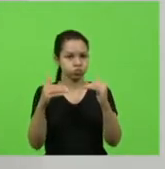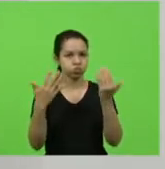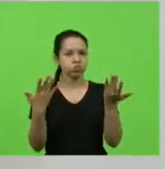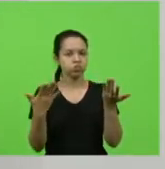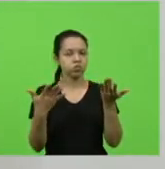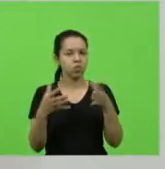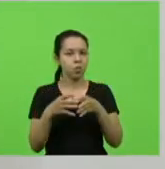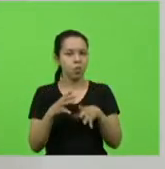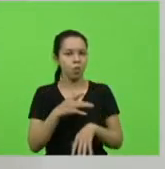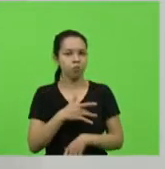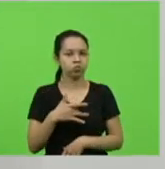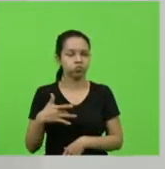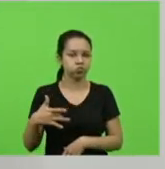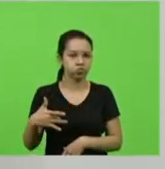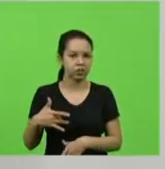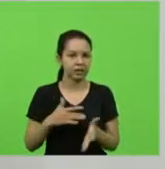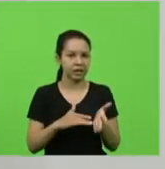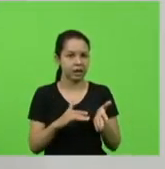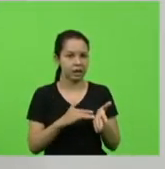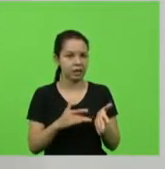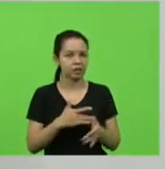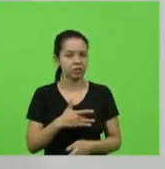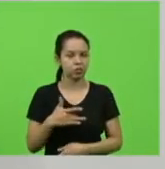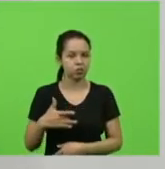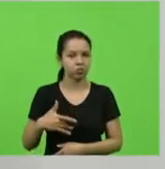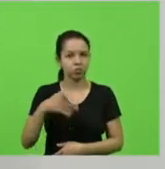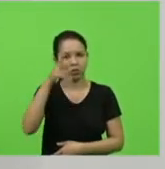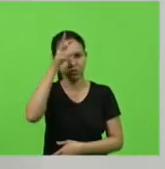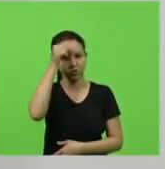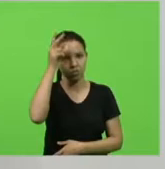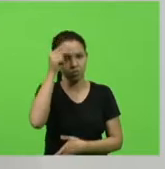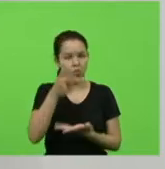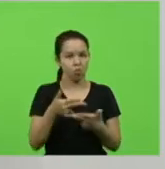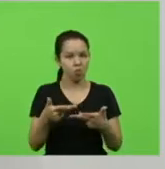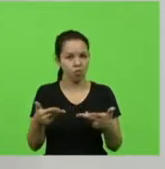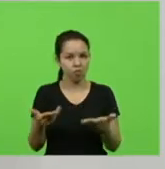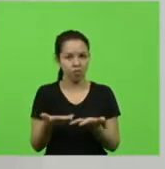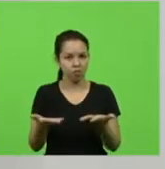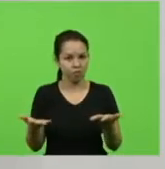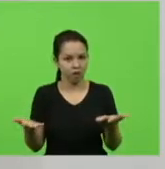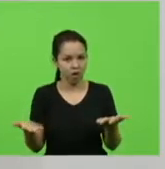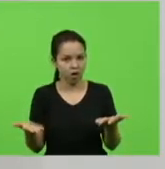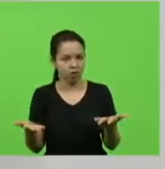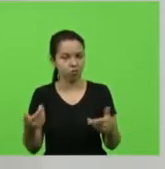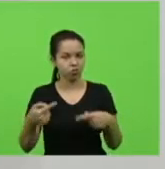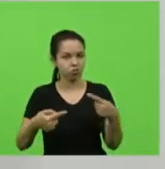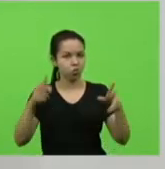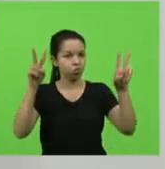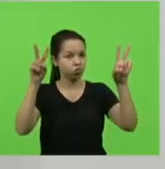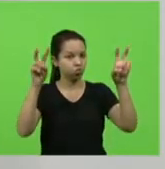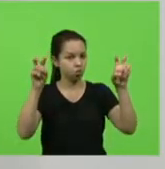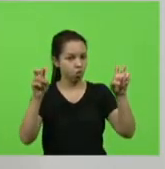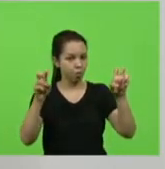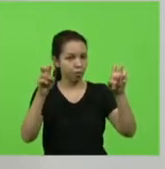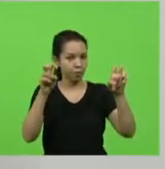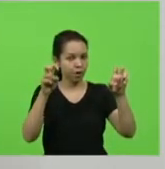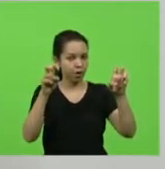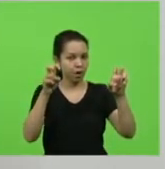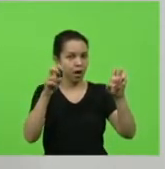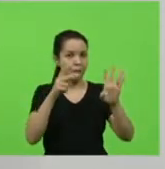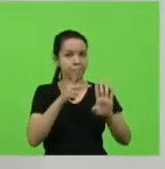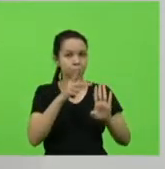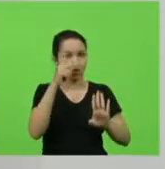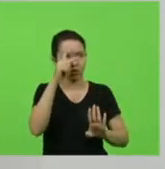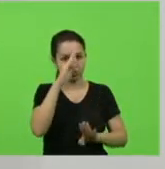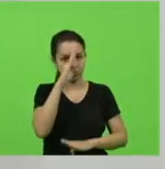prefeituras, secretário de saúde, enfim, sobre priorização de pessoas para tomarem